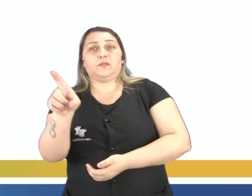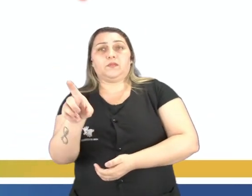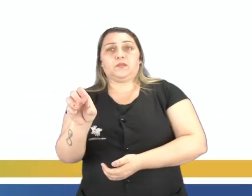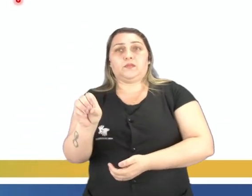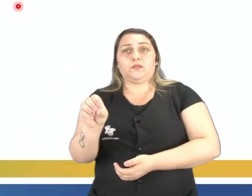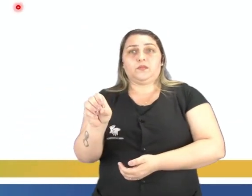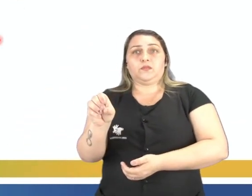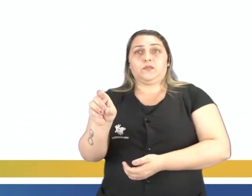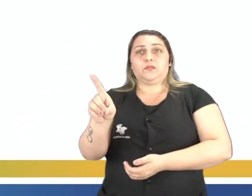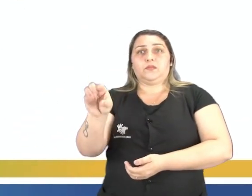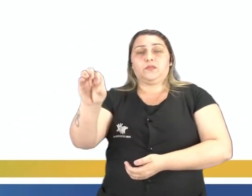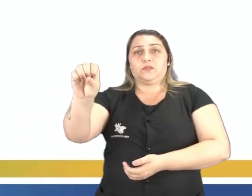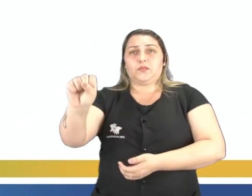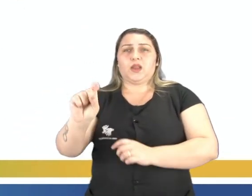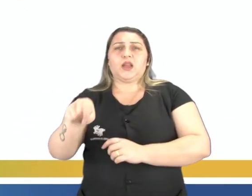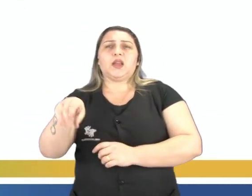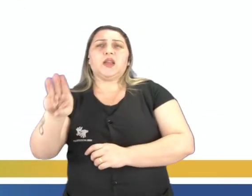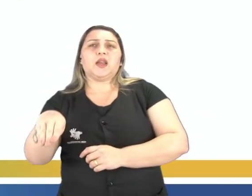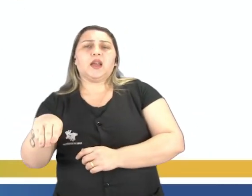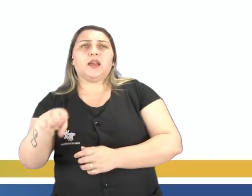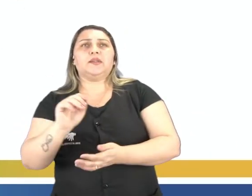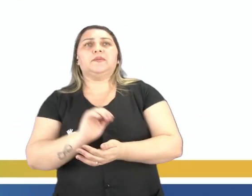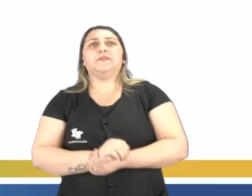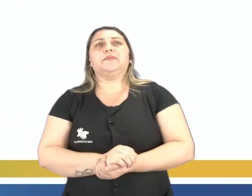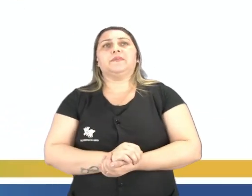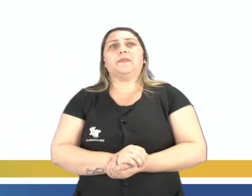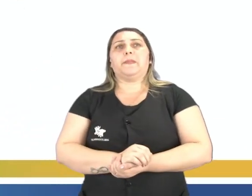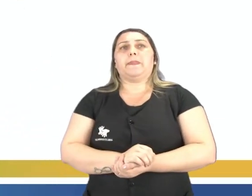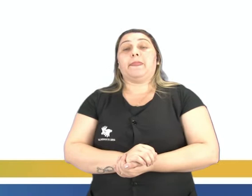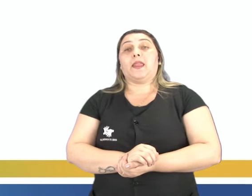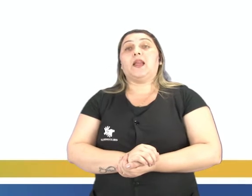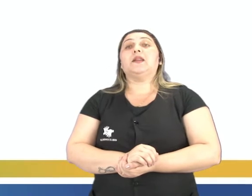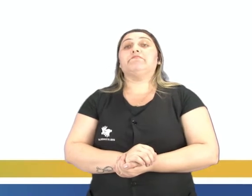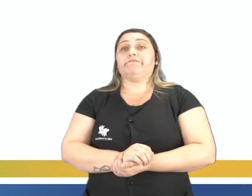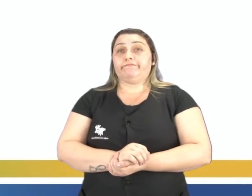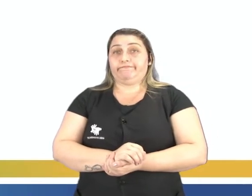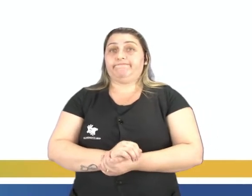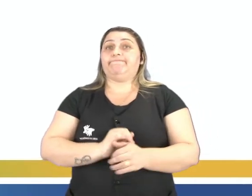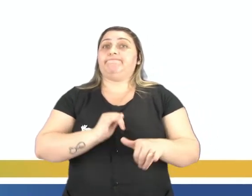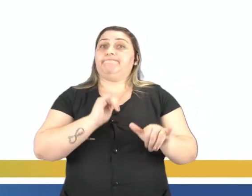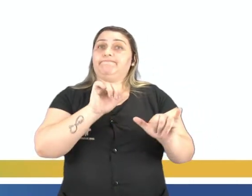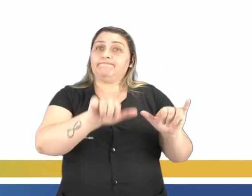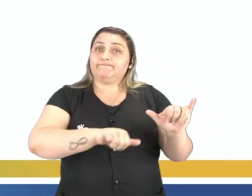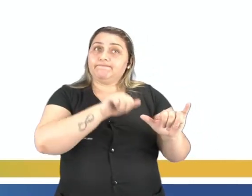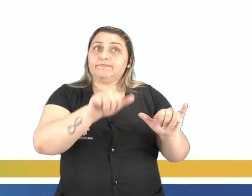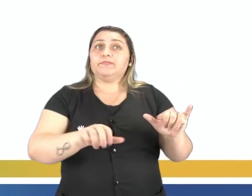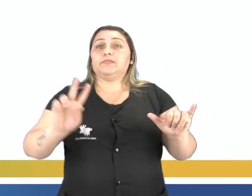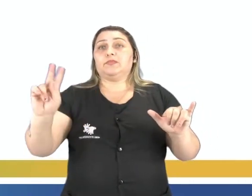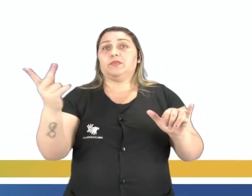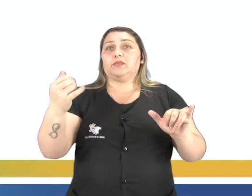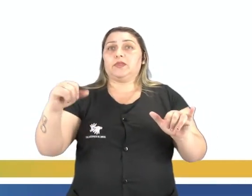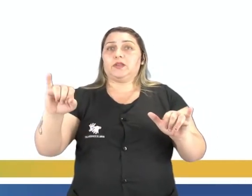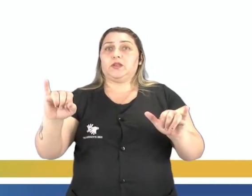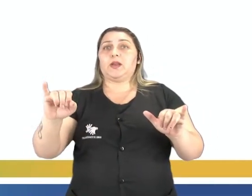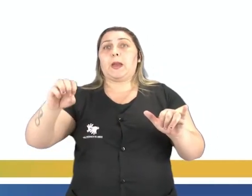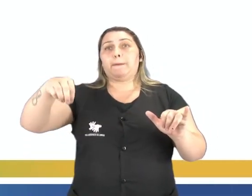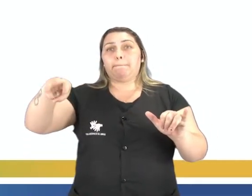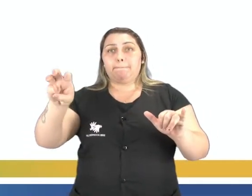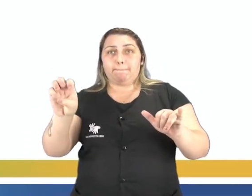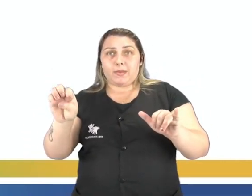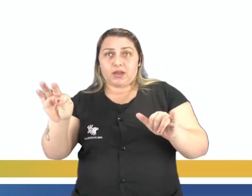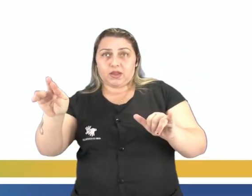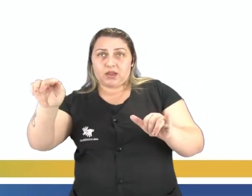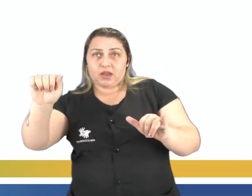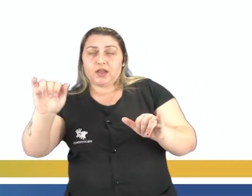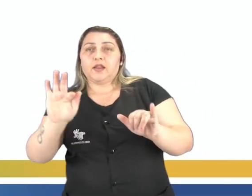os peróxidos? Quem são os peróxidos? São aqueles elementos químicos formados pelo hidrogênio, pelos metais